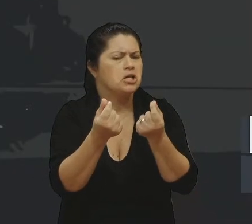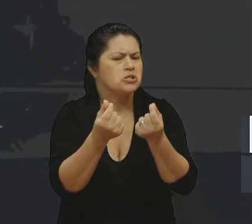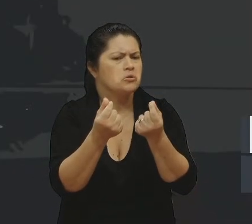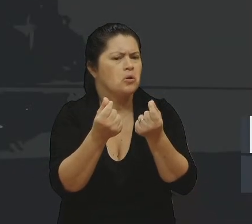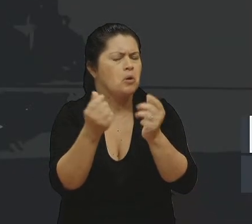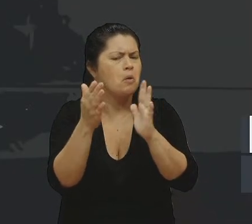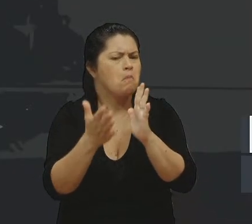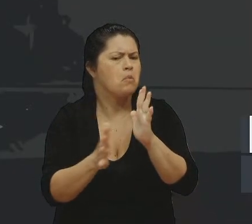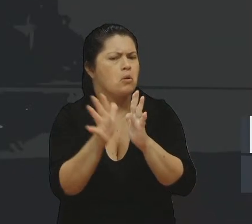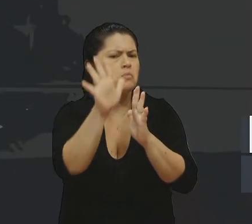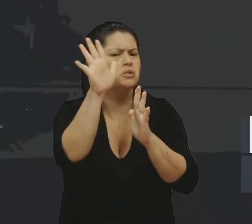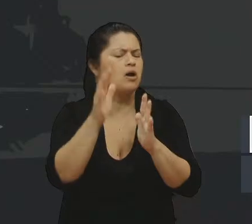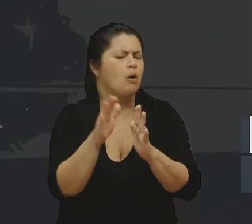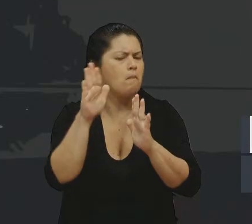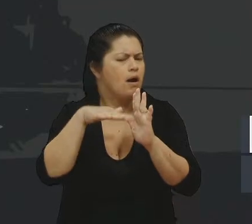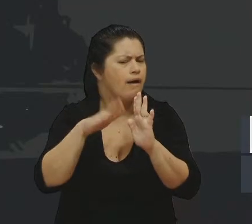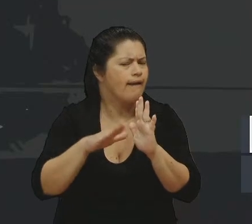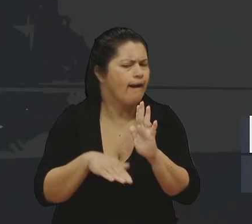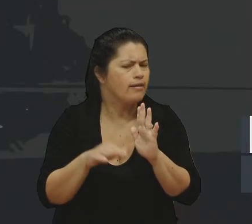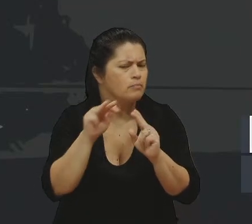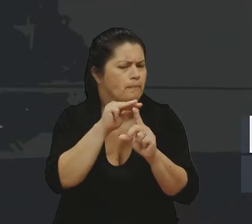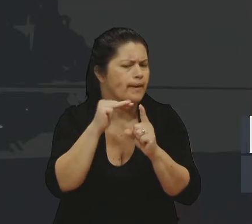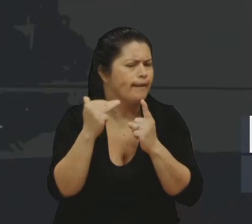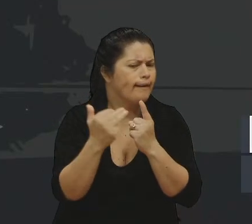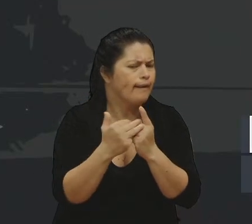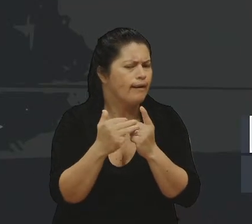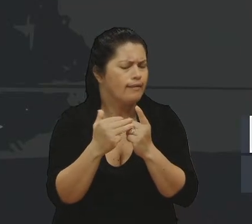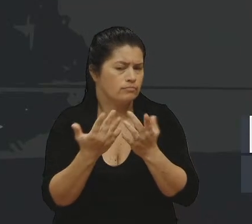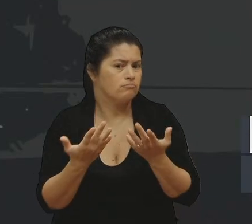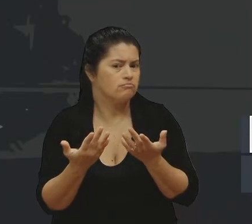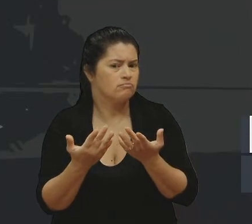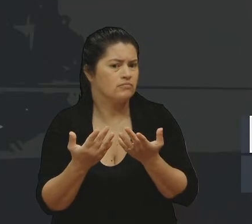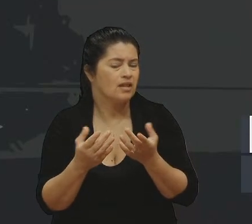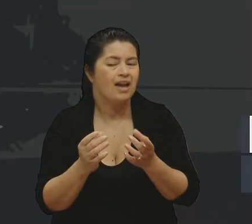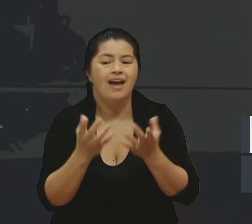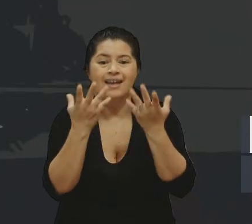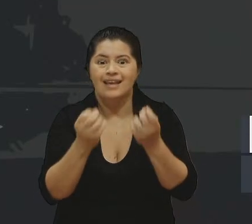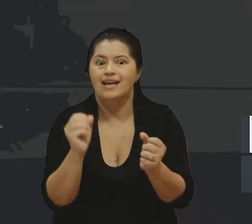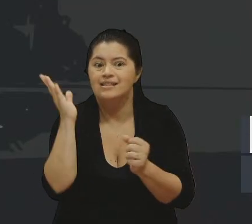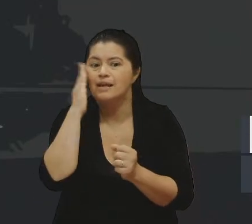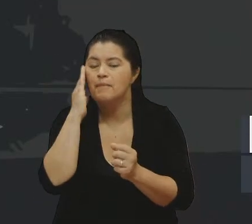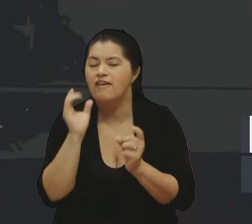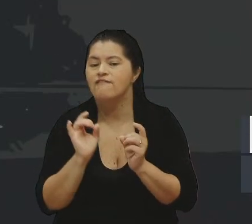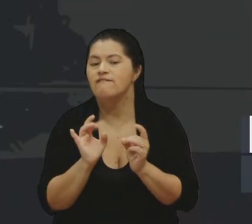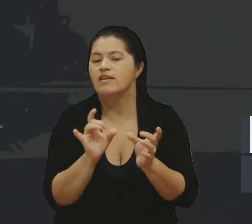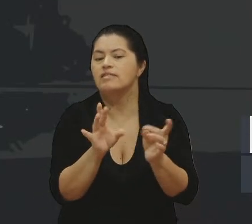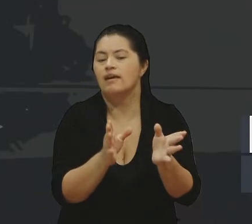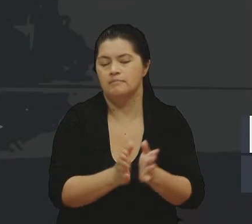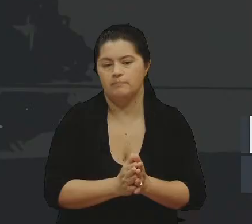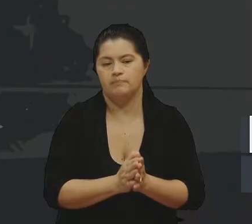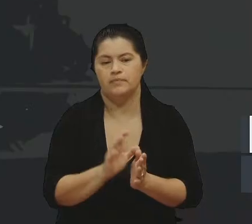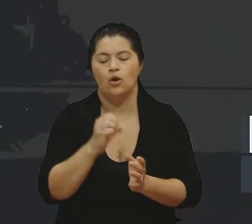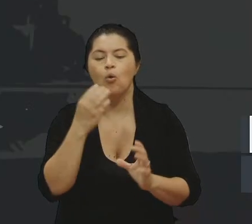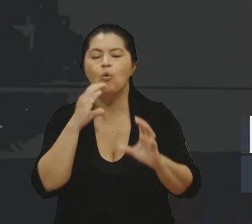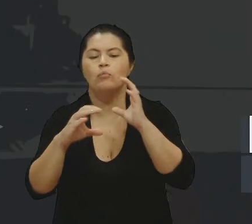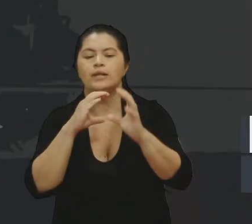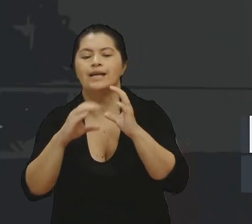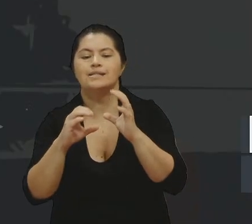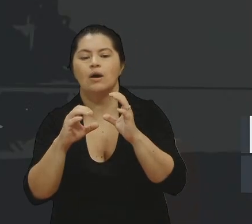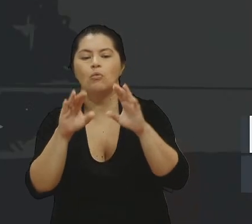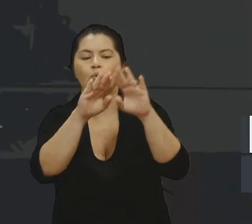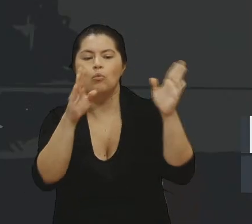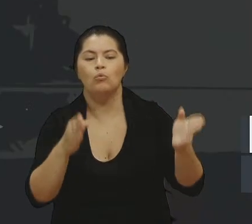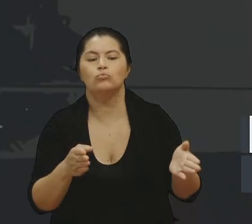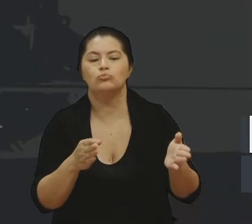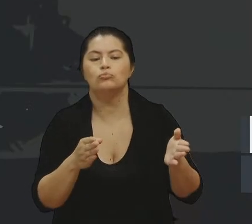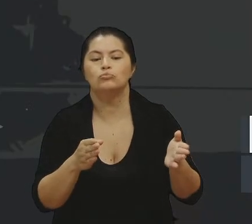para ser o mais barato do mercado. Por quê? Porque ela está focada em venda, ela não quer saber do resto. Quando eu pego uma comunicação que já está olhando para nicho, eu